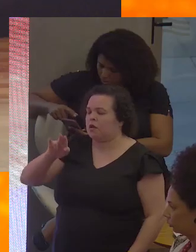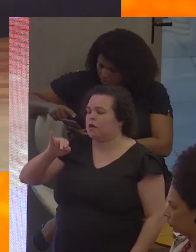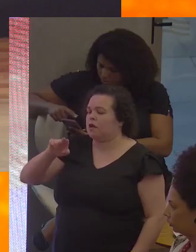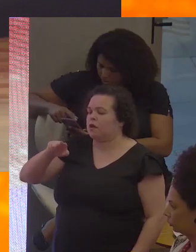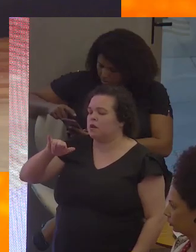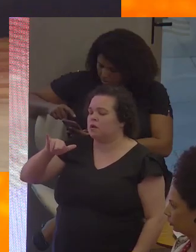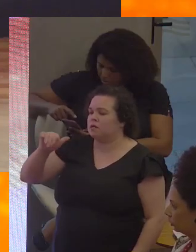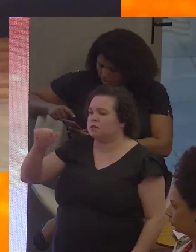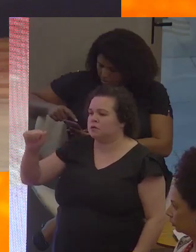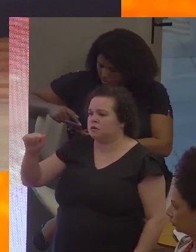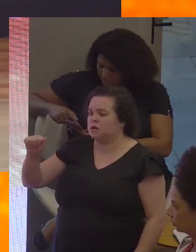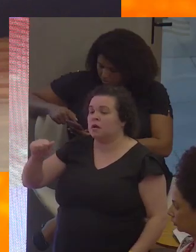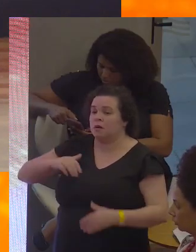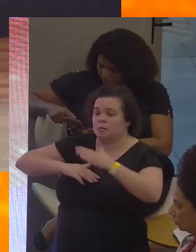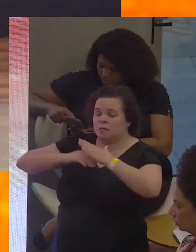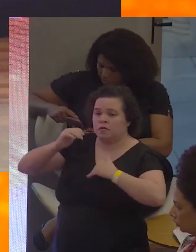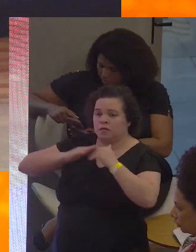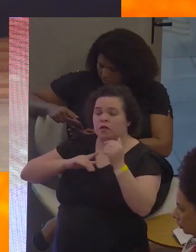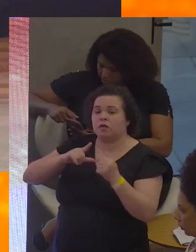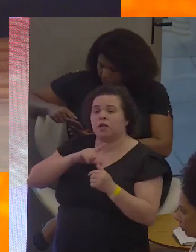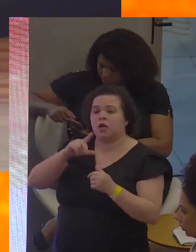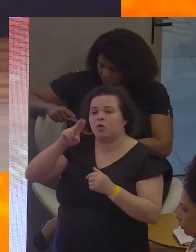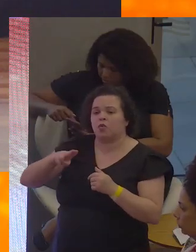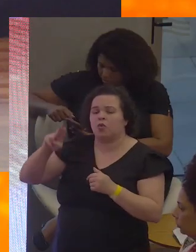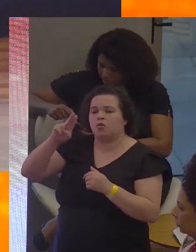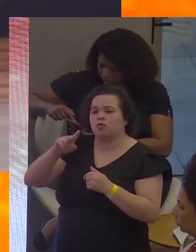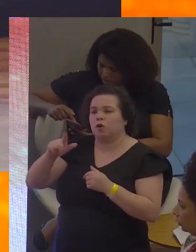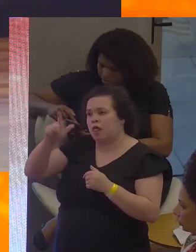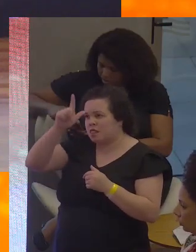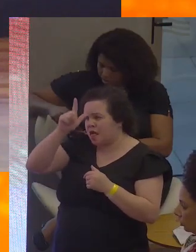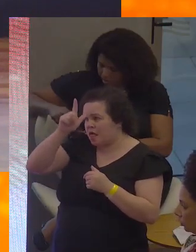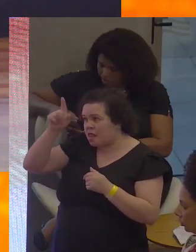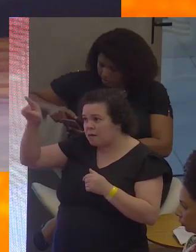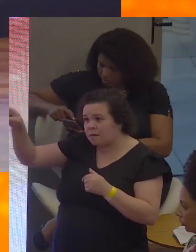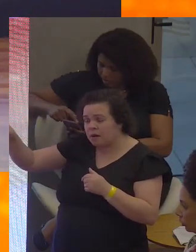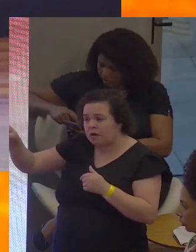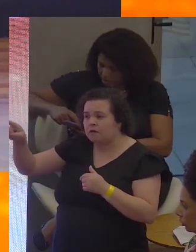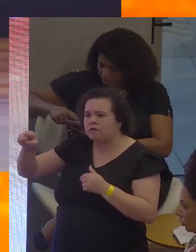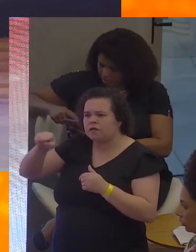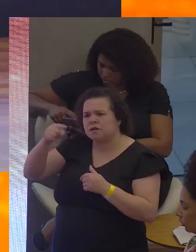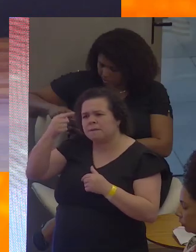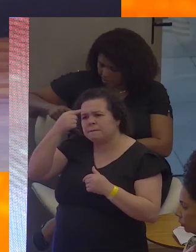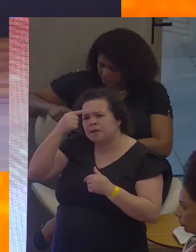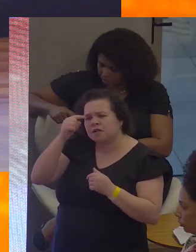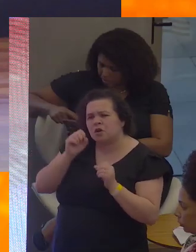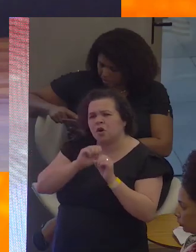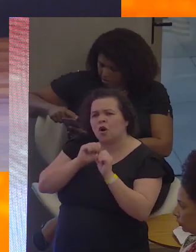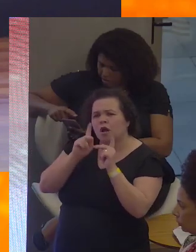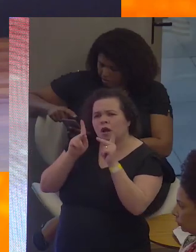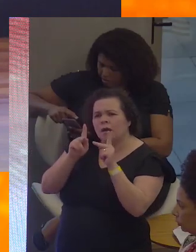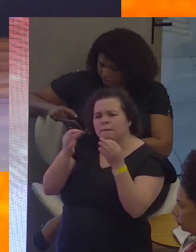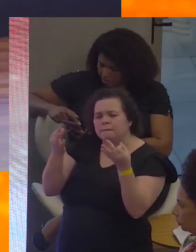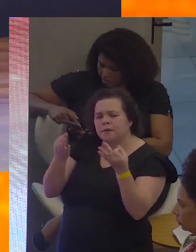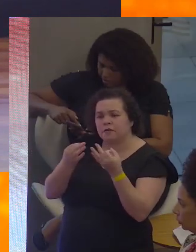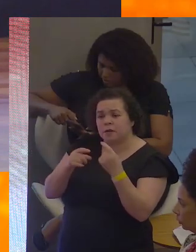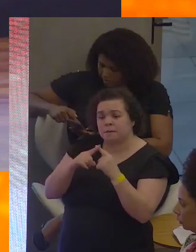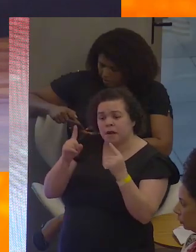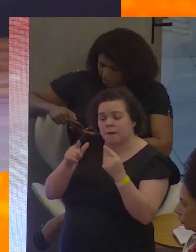da nutrição com uma larga experiência do uso da equinácea na Alemanha. E aí você pensa, ok, perfeito. O